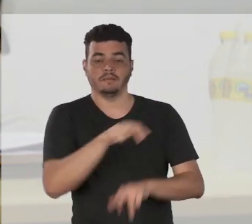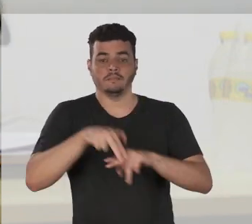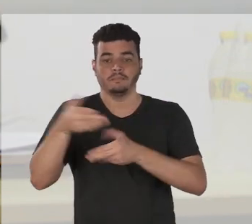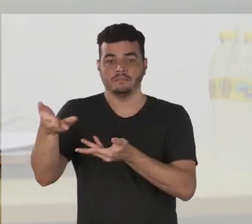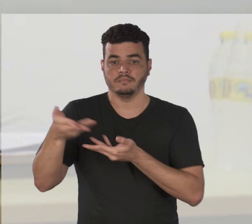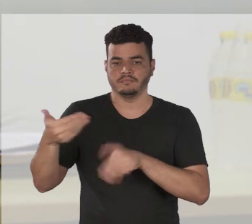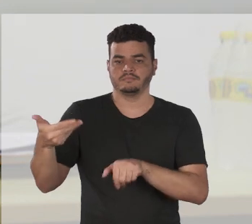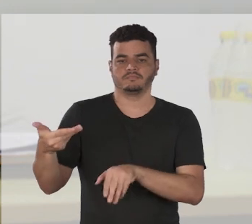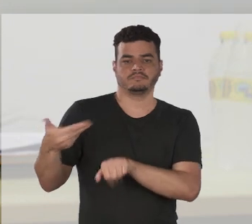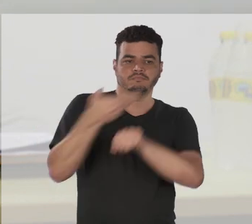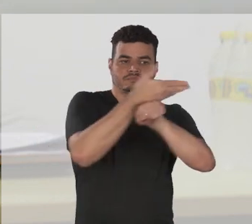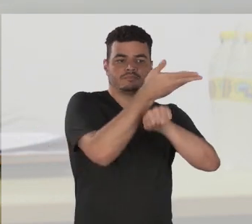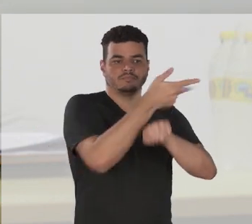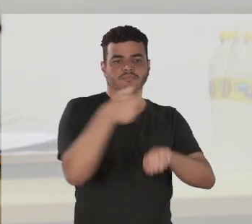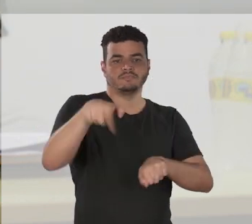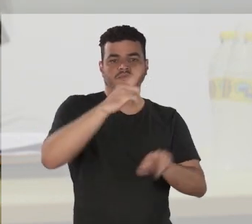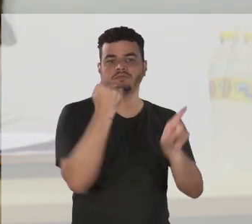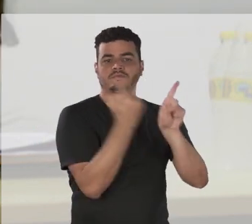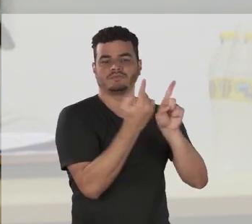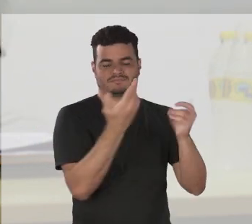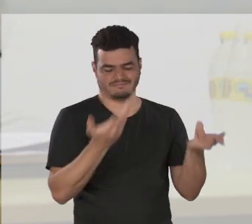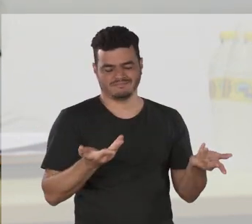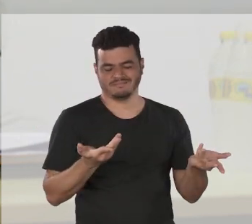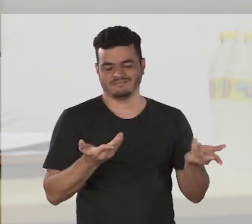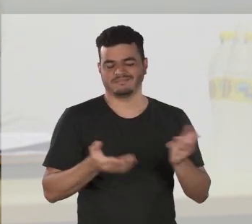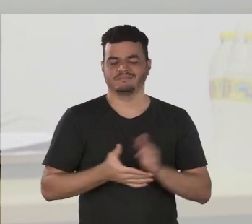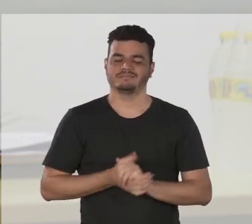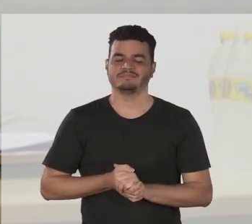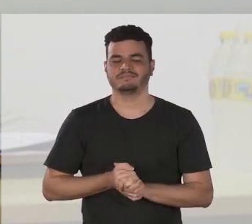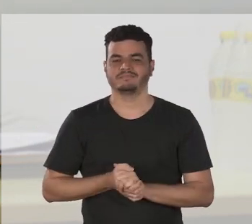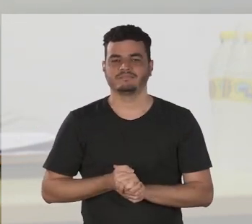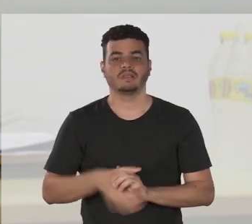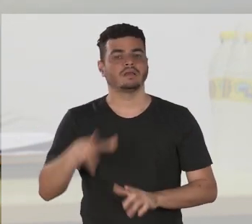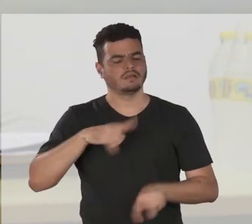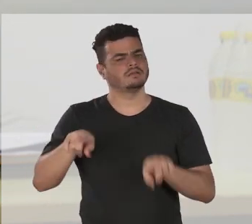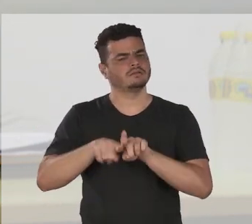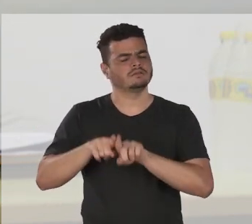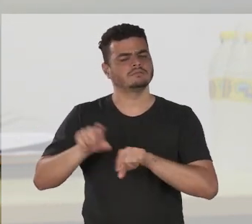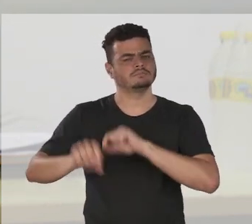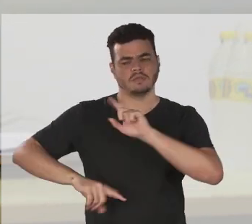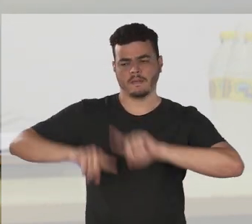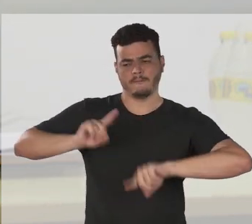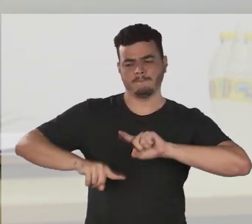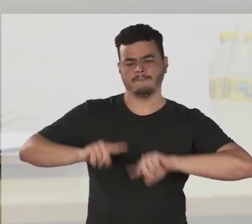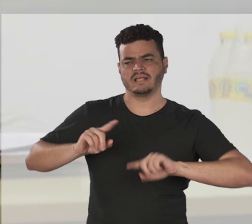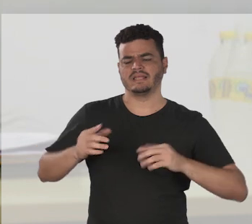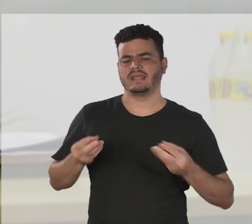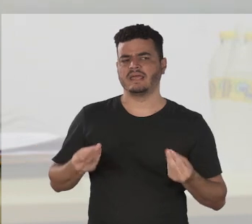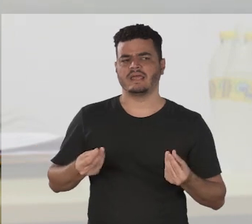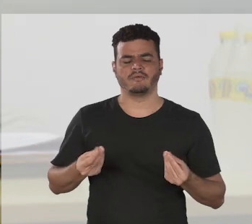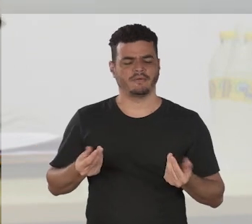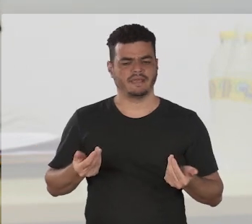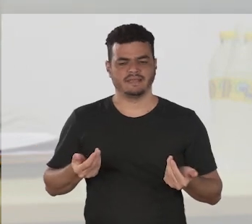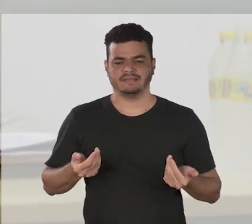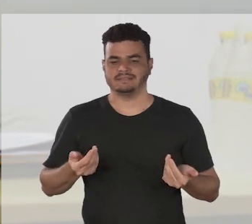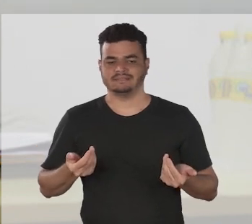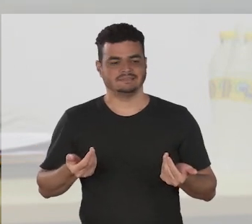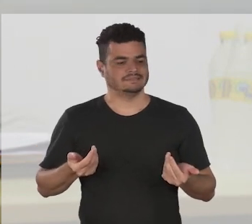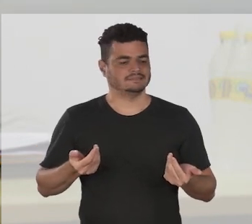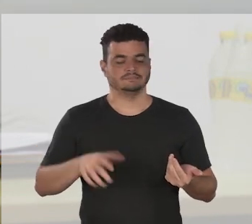Aqui, eu convido a conhecer melhor, a ler, não você se arrepender depois. Tem também material